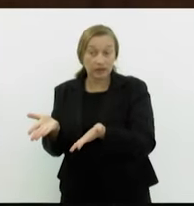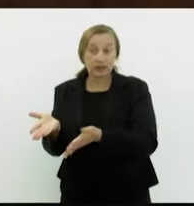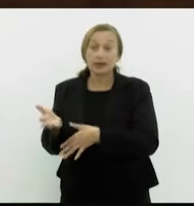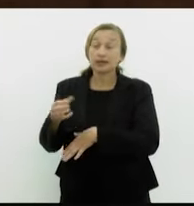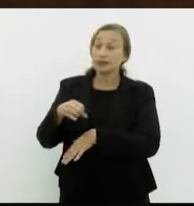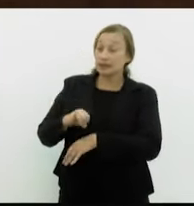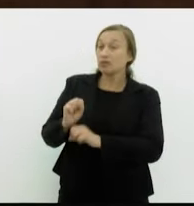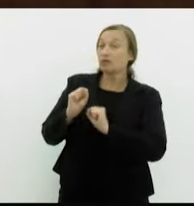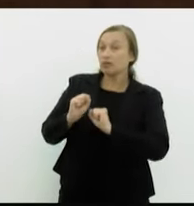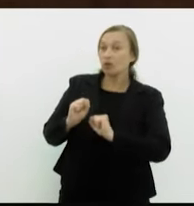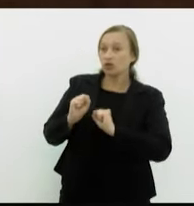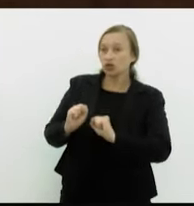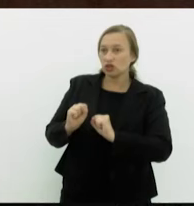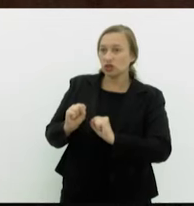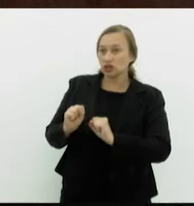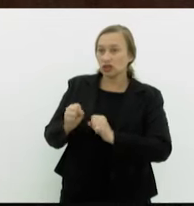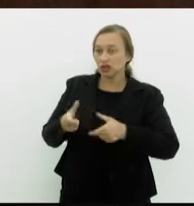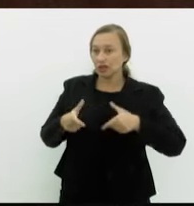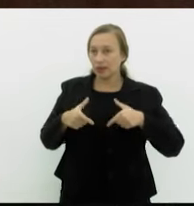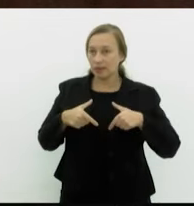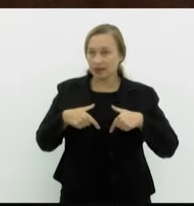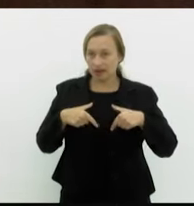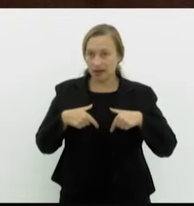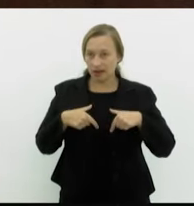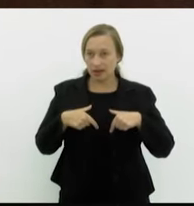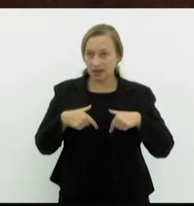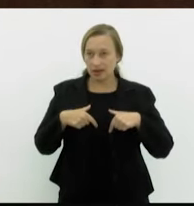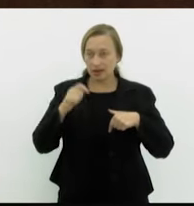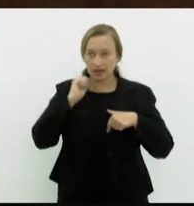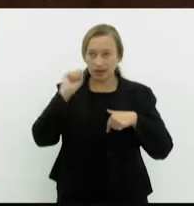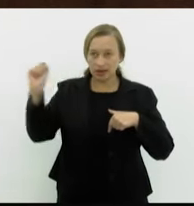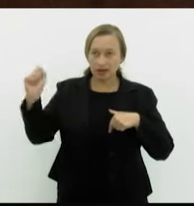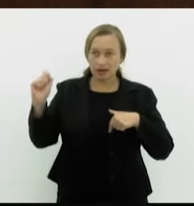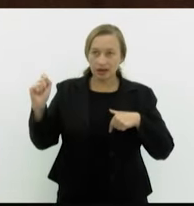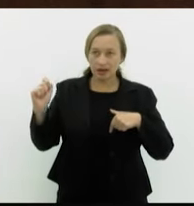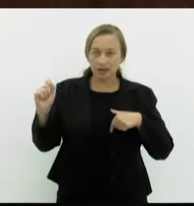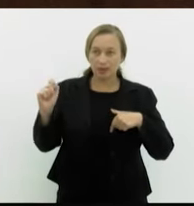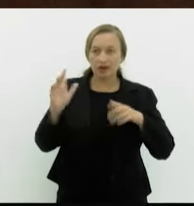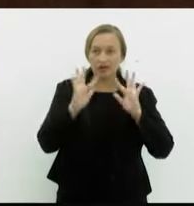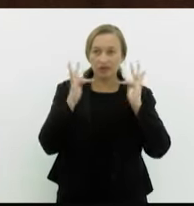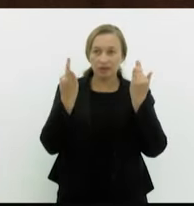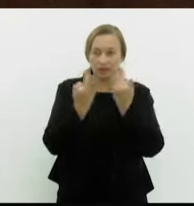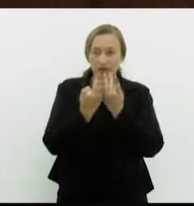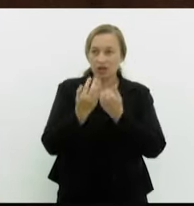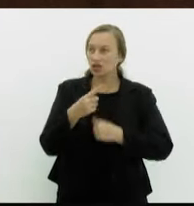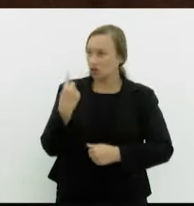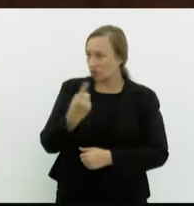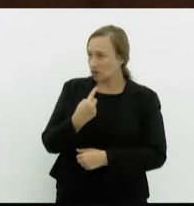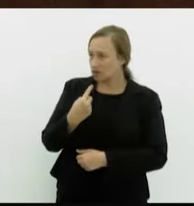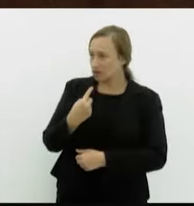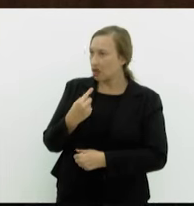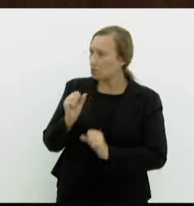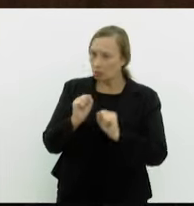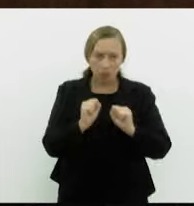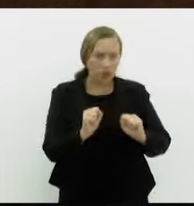a gente podia dar medalha para parente nosso, era a minha única dúvida. Se não há... Pode, pode. Pode, não há ordem. Pode,